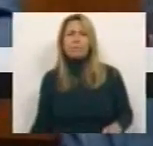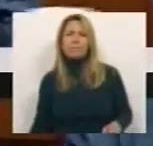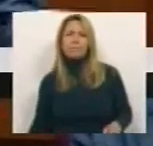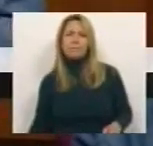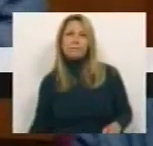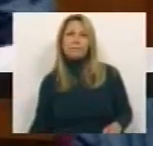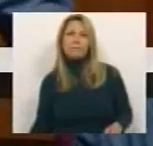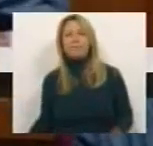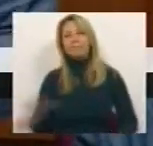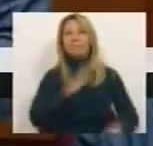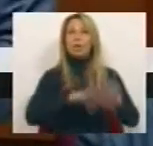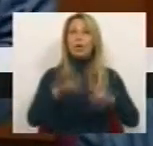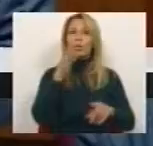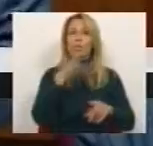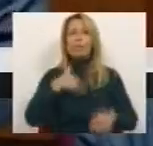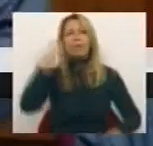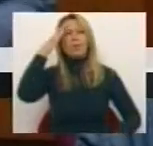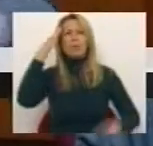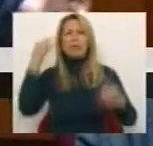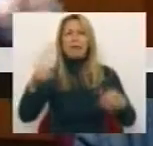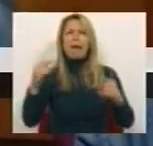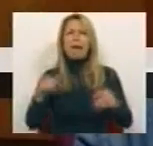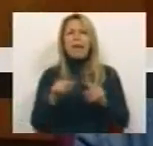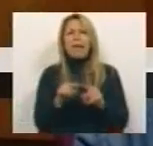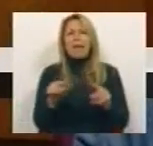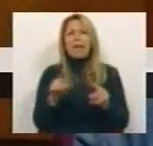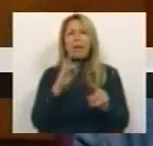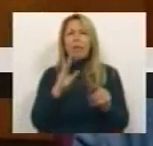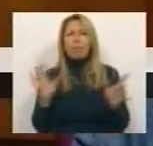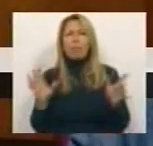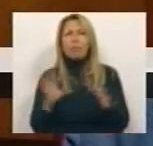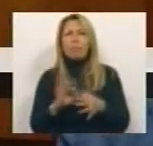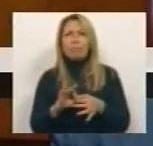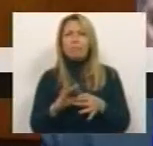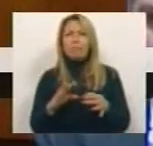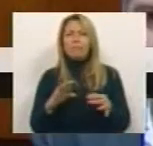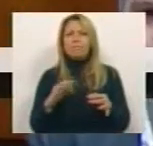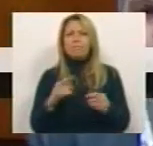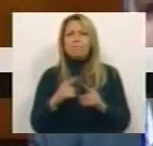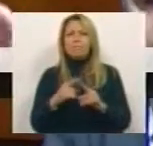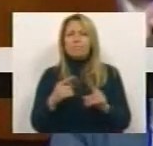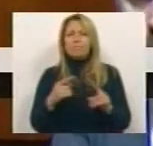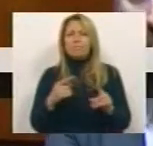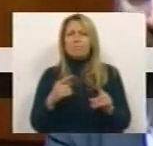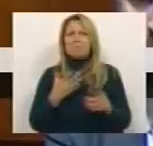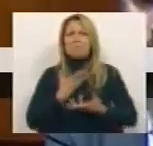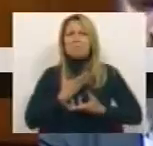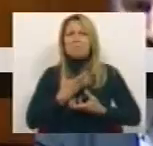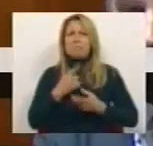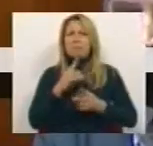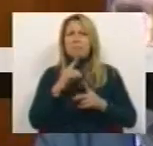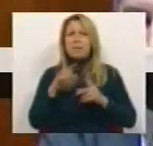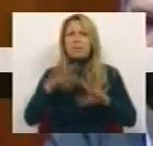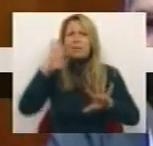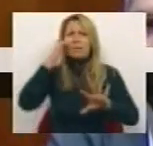um mínimo de complexo judaico-cristão que perpassa pelo comum dos portugueses e, de facto, não o afeta minimamente,